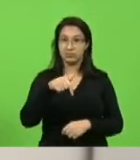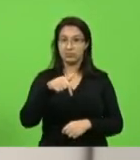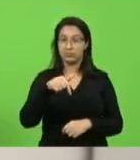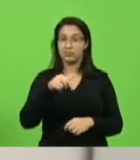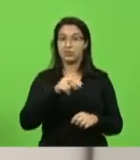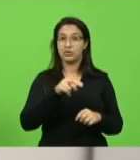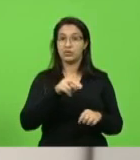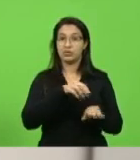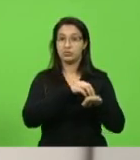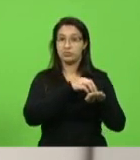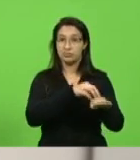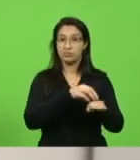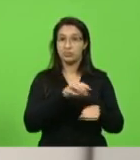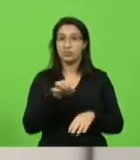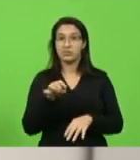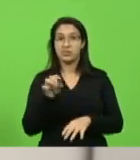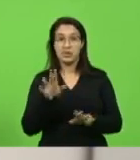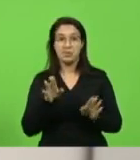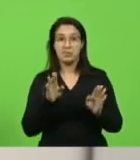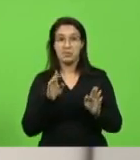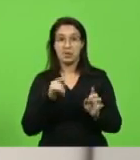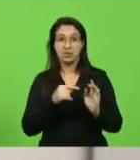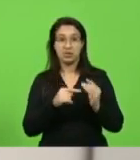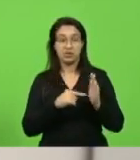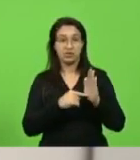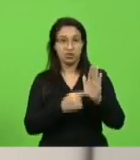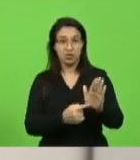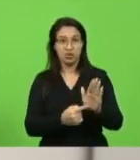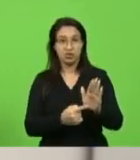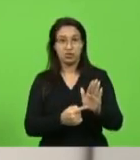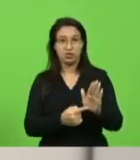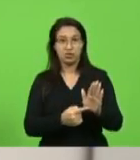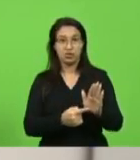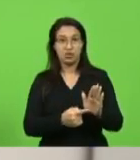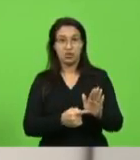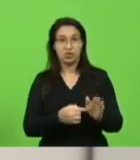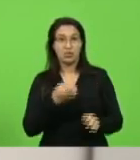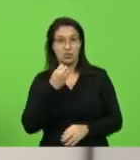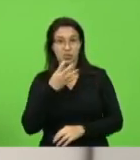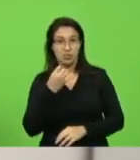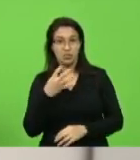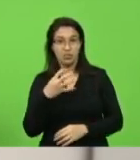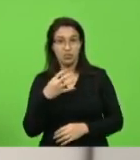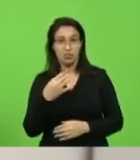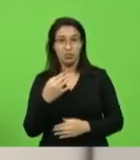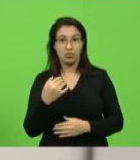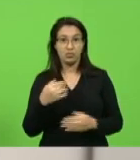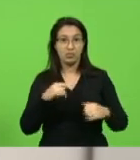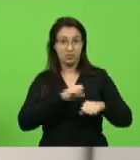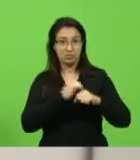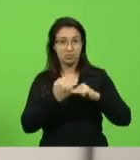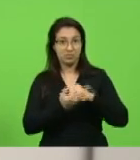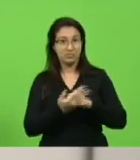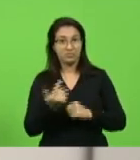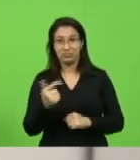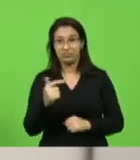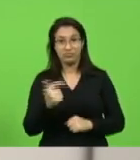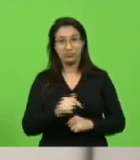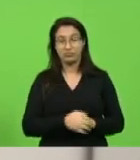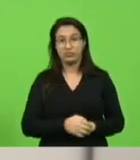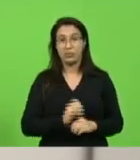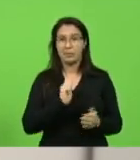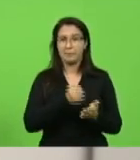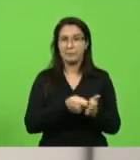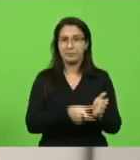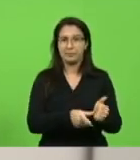deles é indicado para tratamento de COVID-19. A propósito, a ocorrência de pagamento antecipado sem